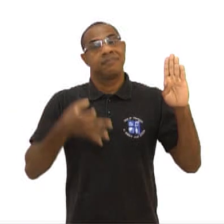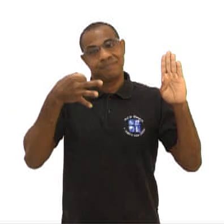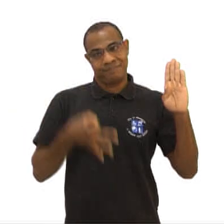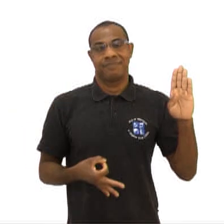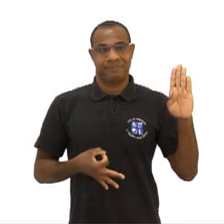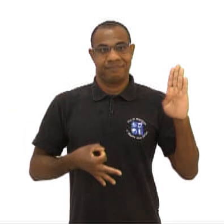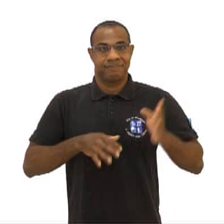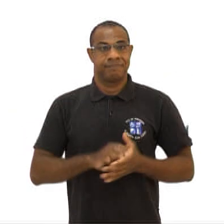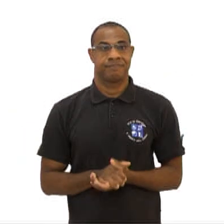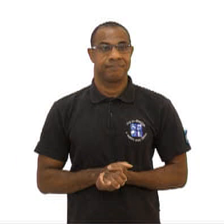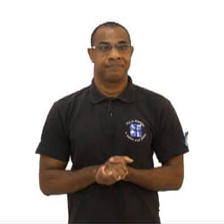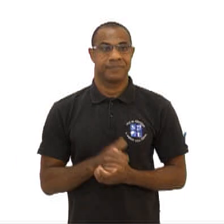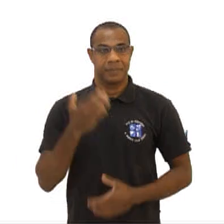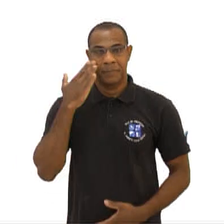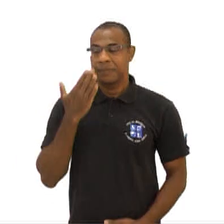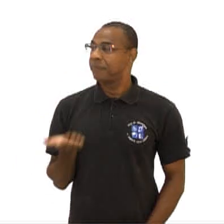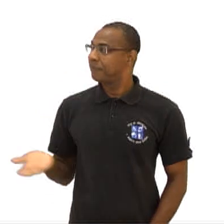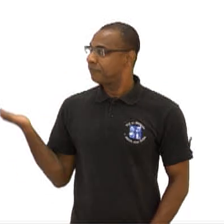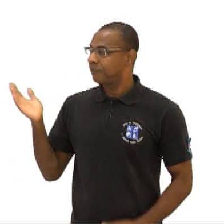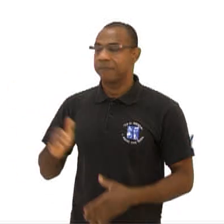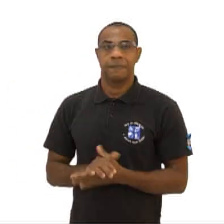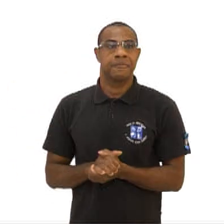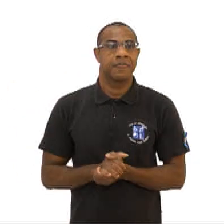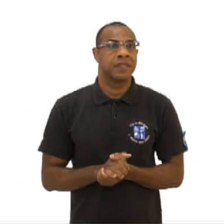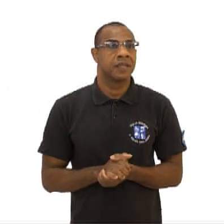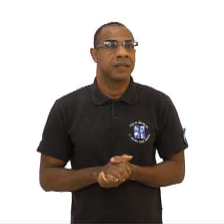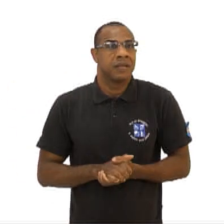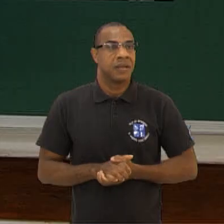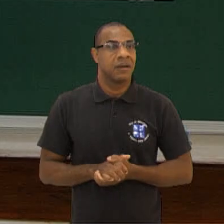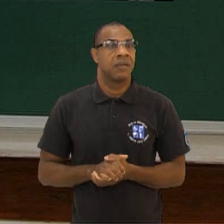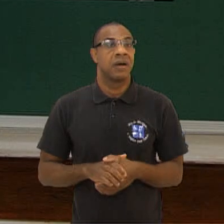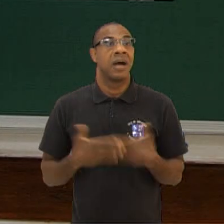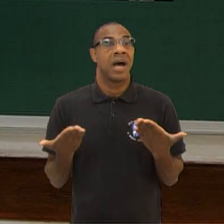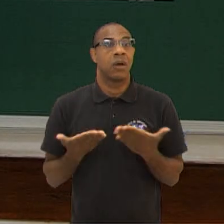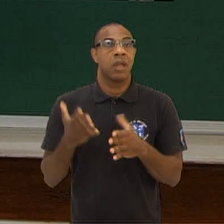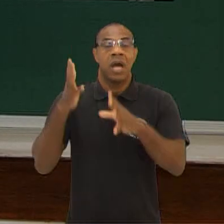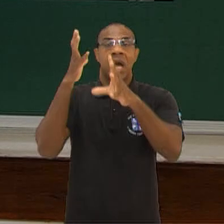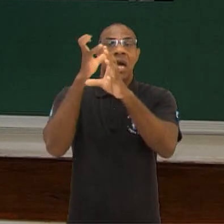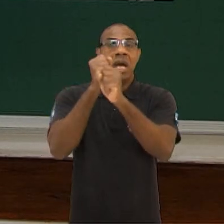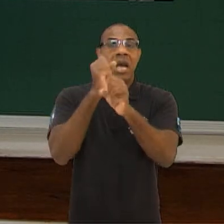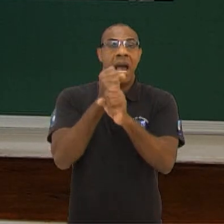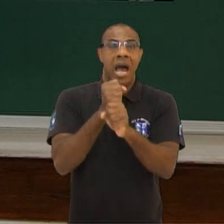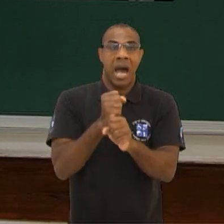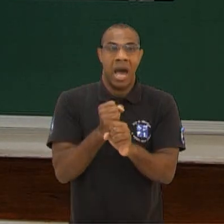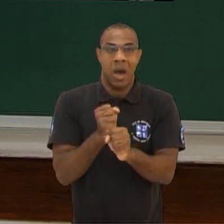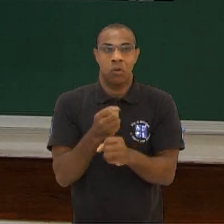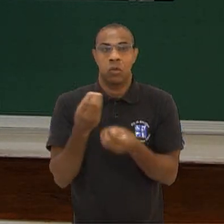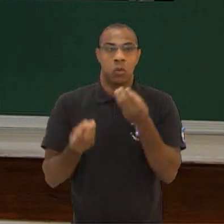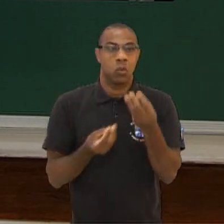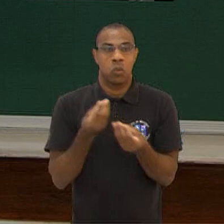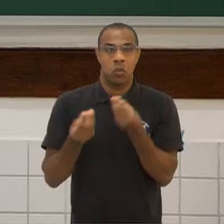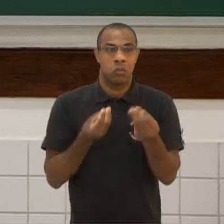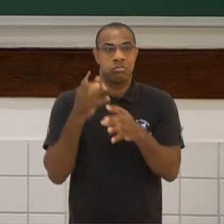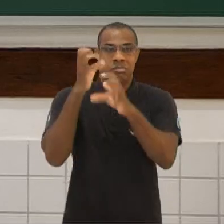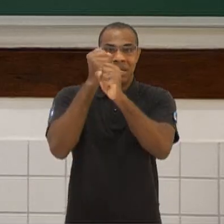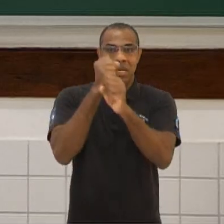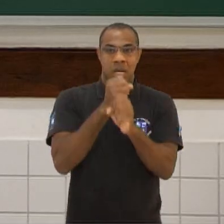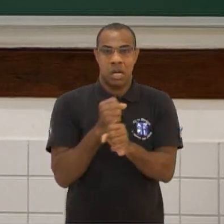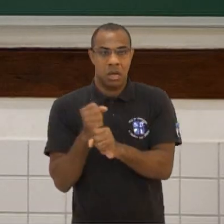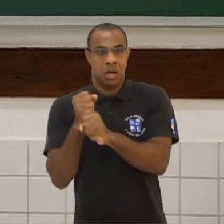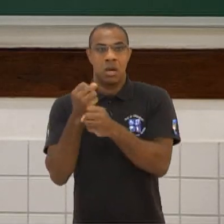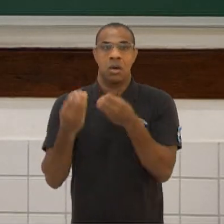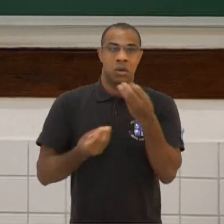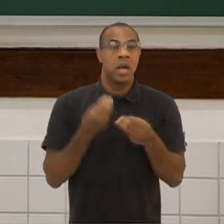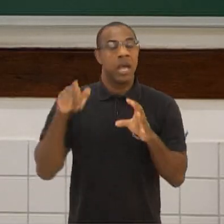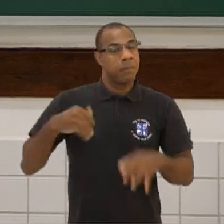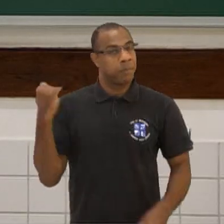correta. Agora vamos ver um pouquinho de cálculo, não se assuste, tá? Vamos só ver um pouquinho, porque é importante a